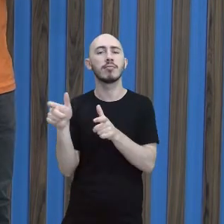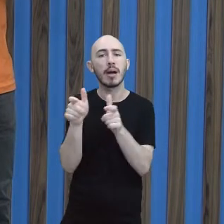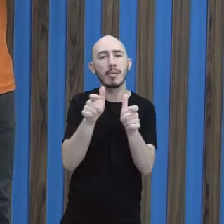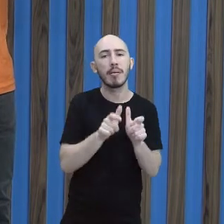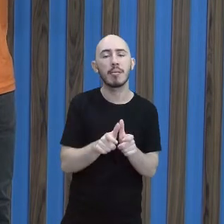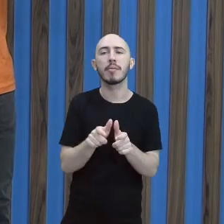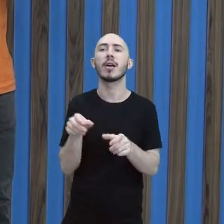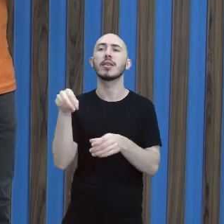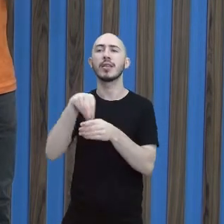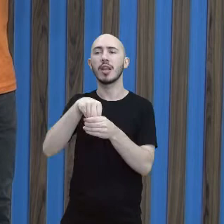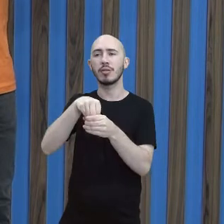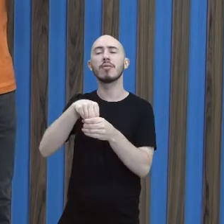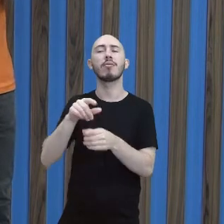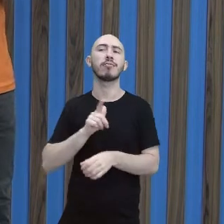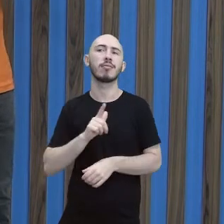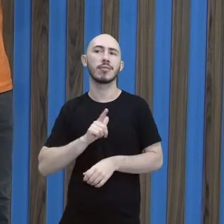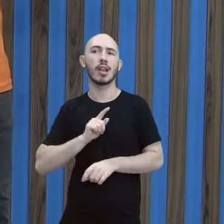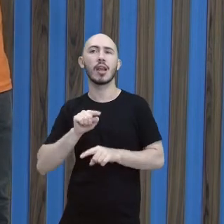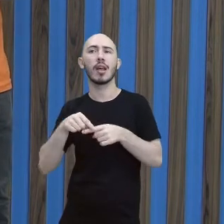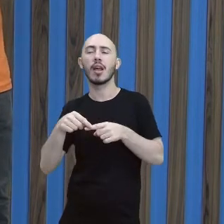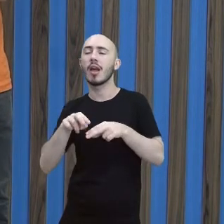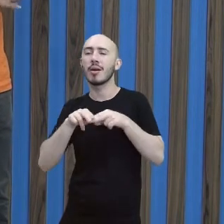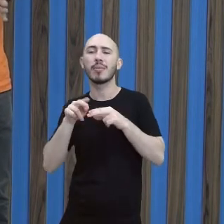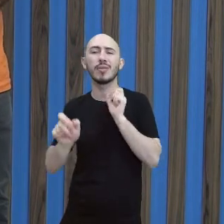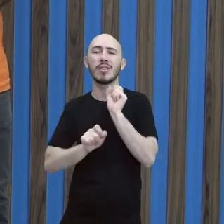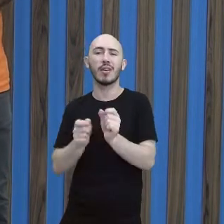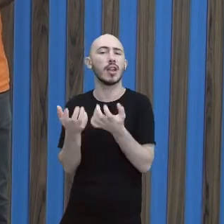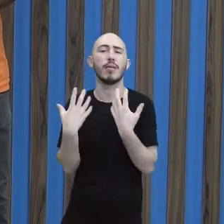mas eles não se aceitam politicamente, nem